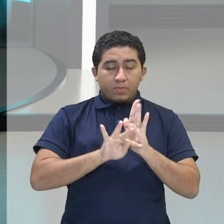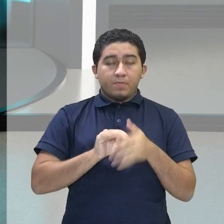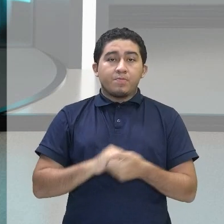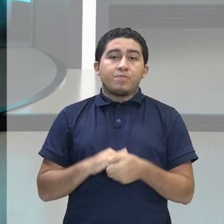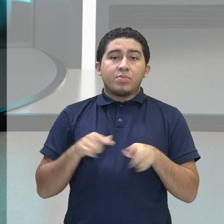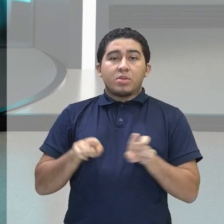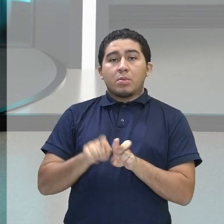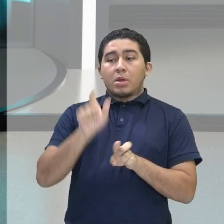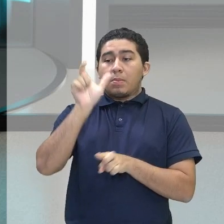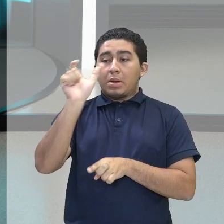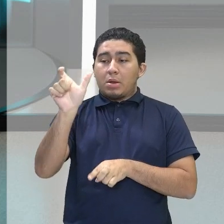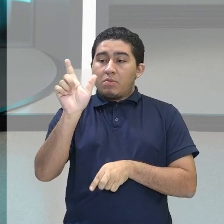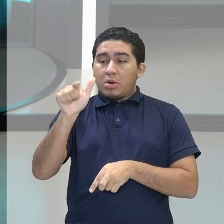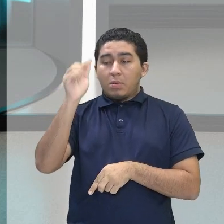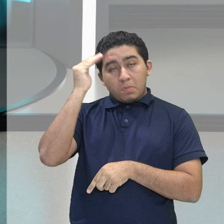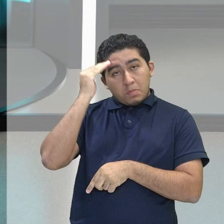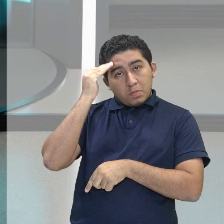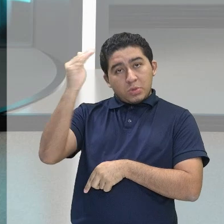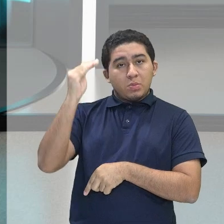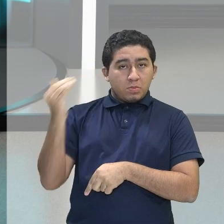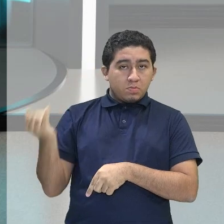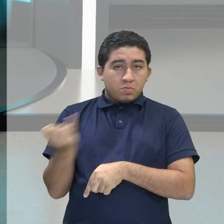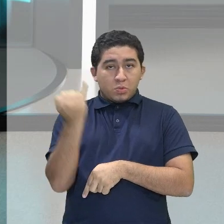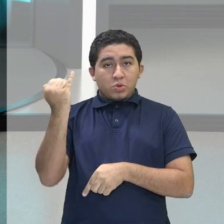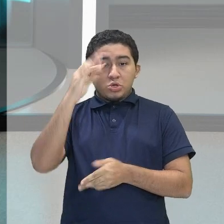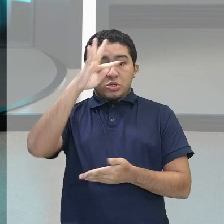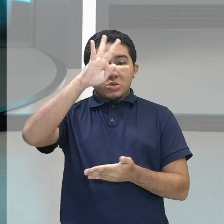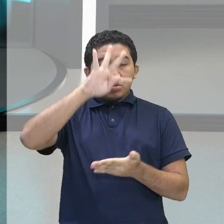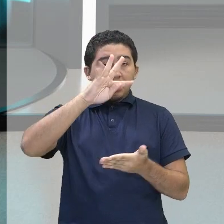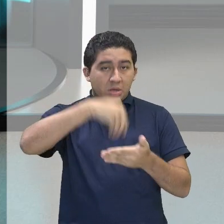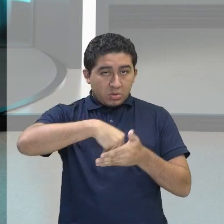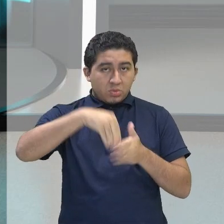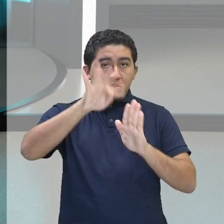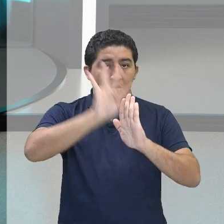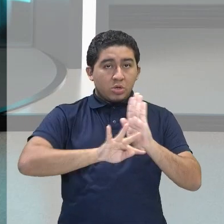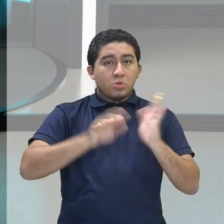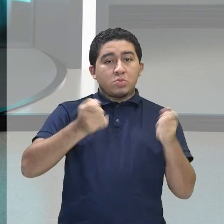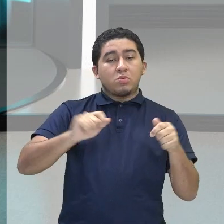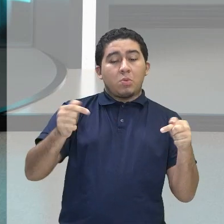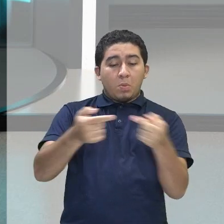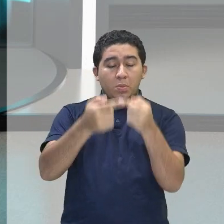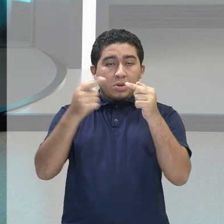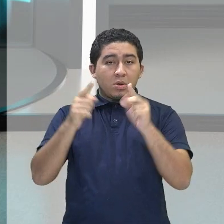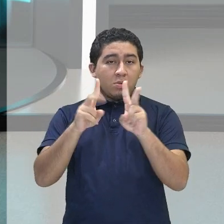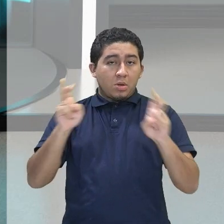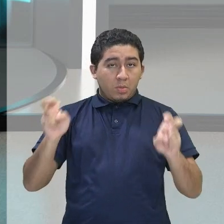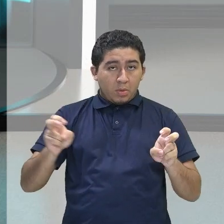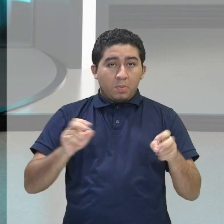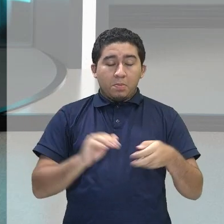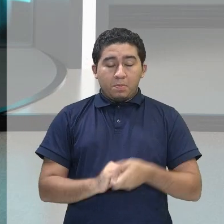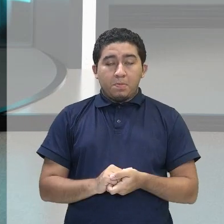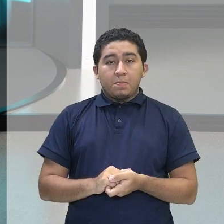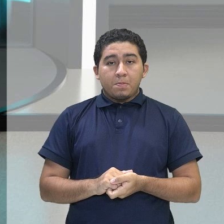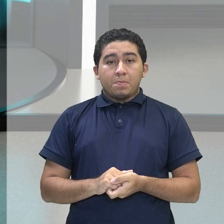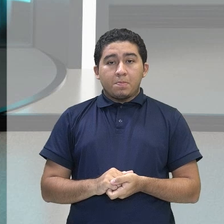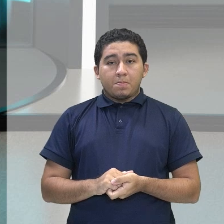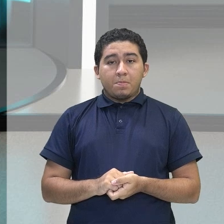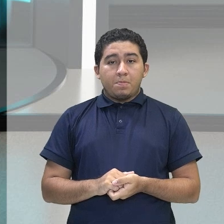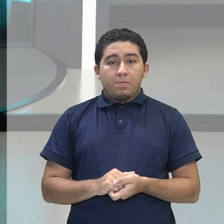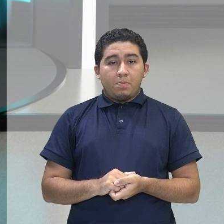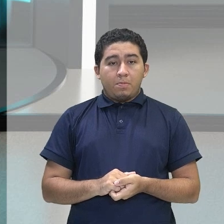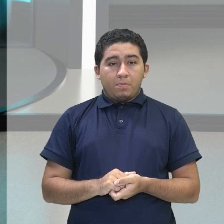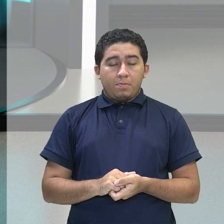As palavras-chave são aquelas que nos guiam para entender e confirmar qual é o assunto do texto, ok? Então,